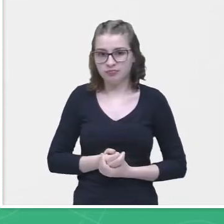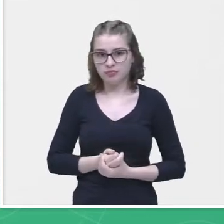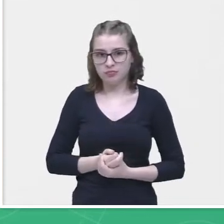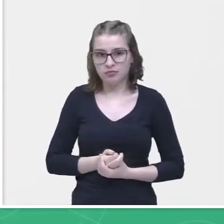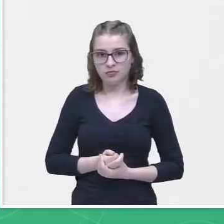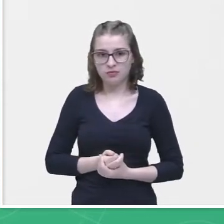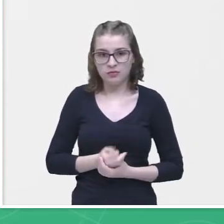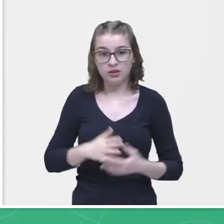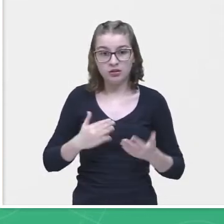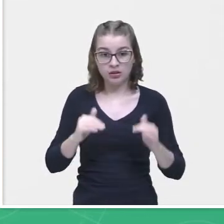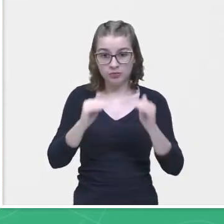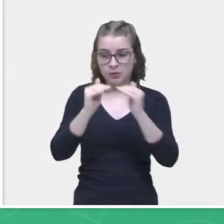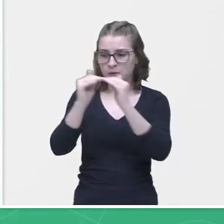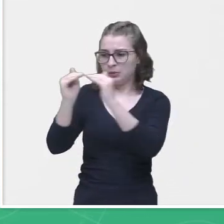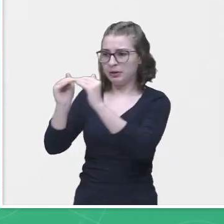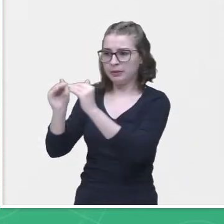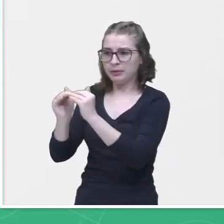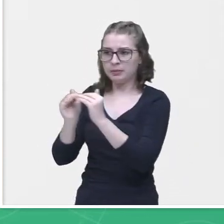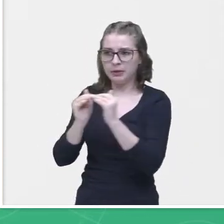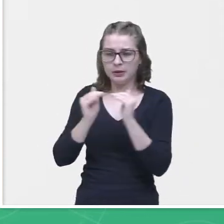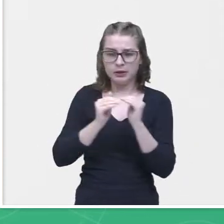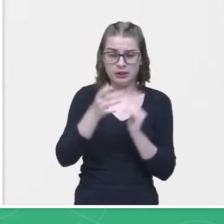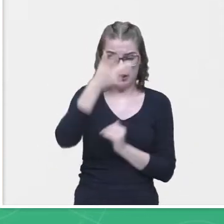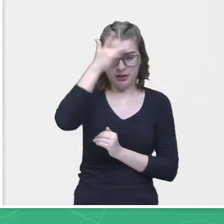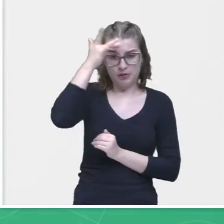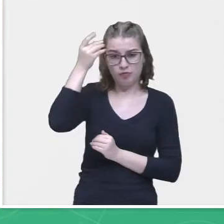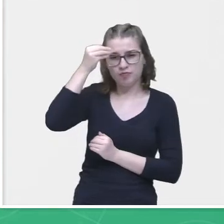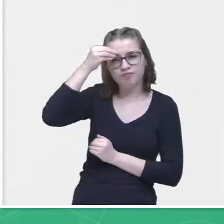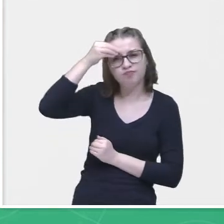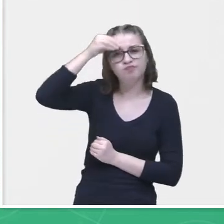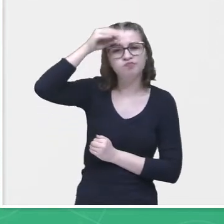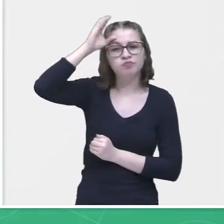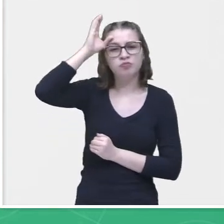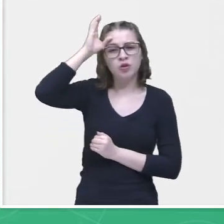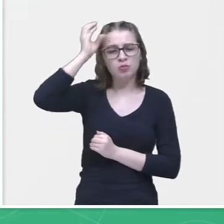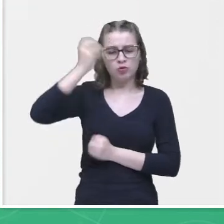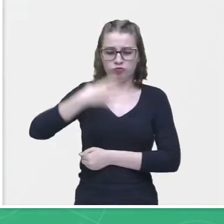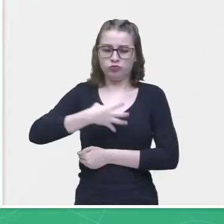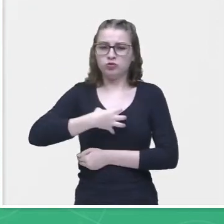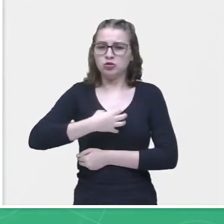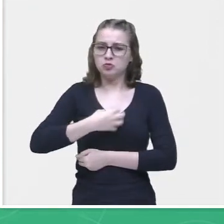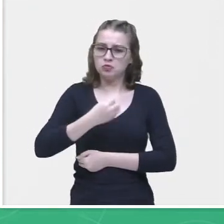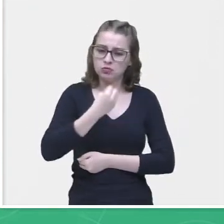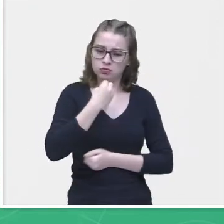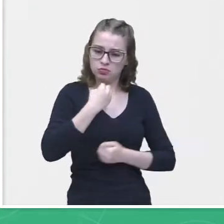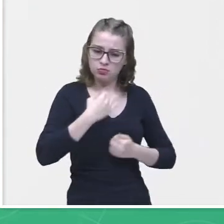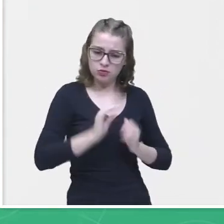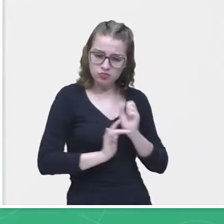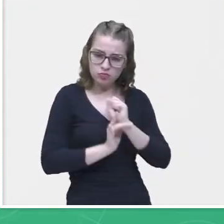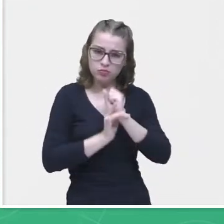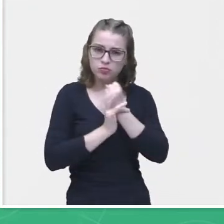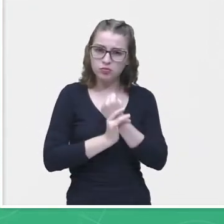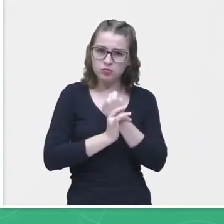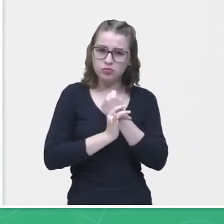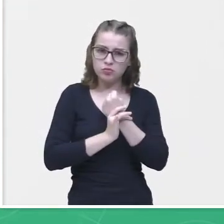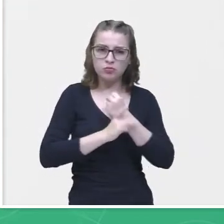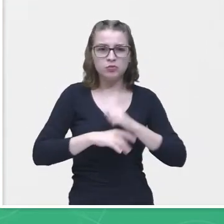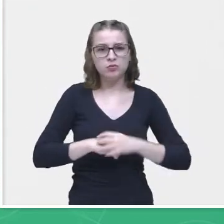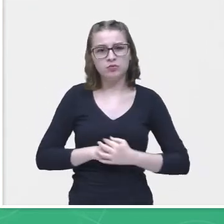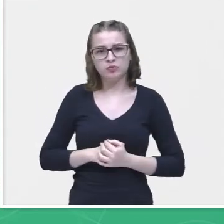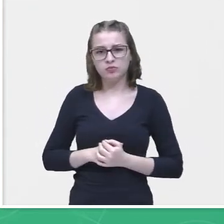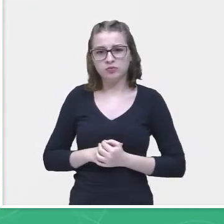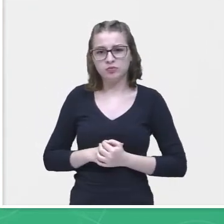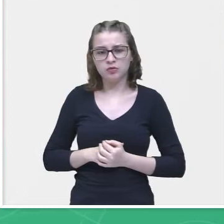É consenso entre pessoas maduras e bem estruturadas emocionalmente, é uma outra discussão que está sendo muito forte,